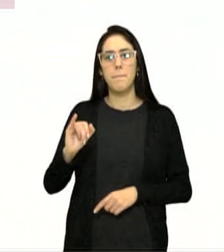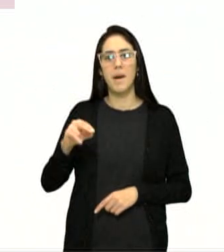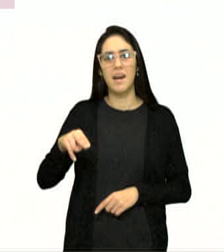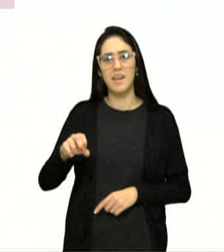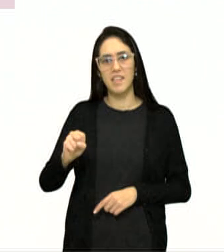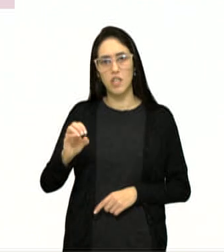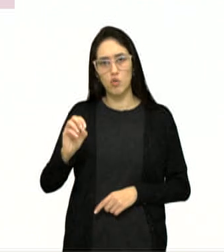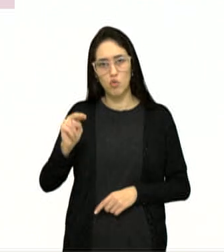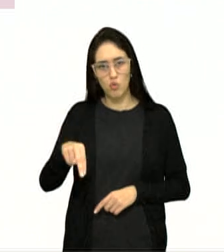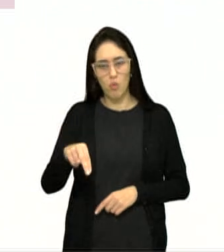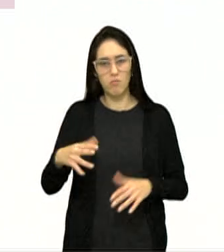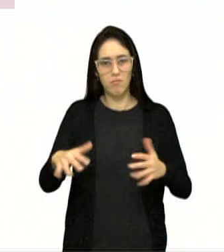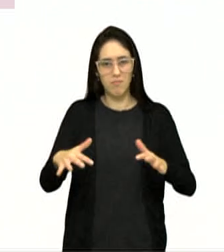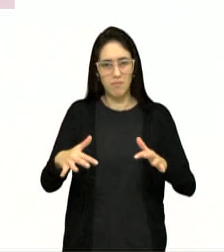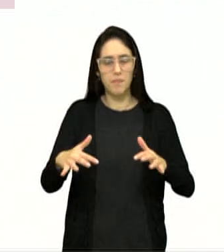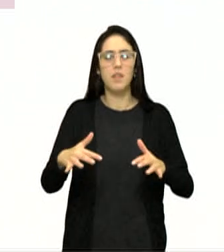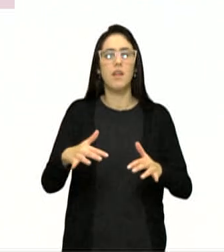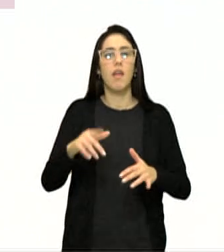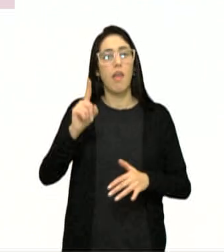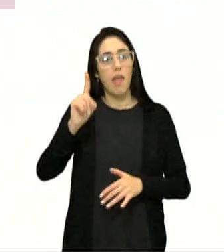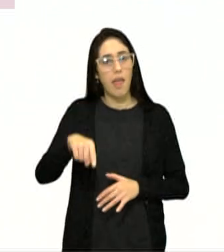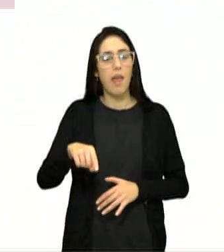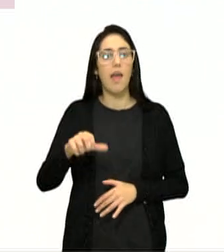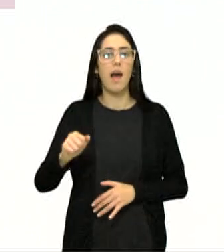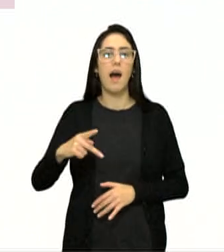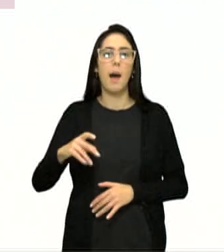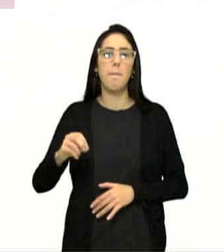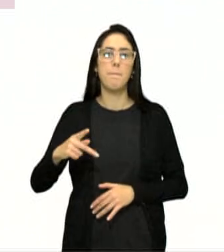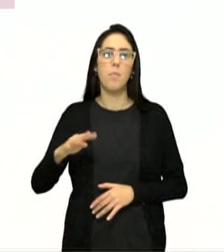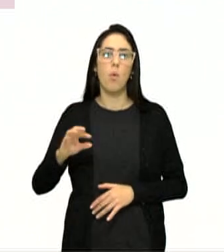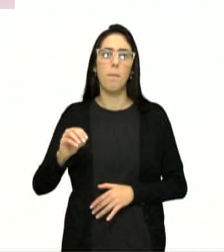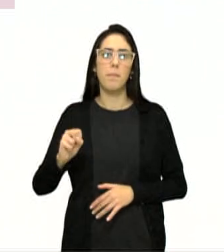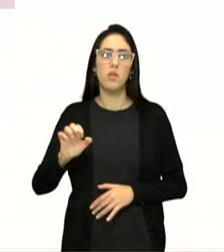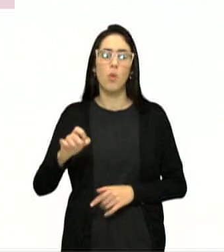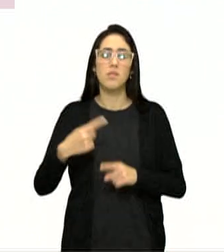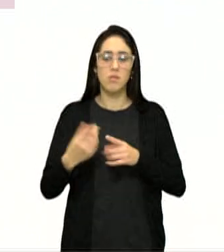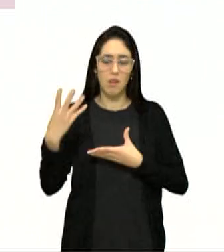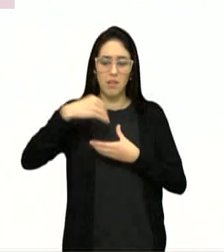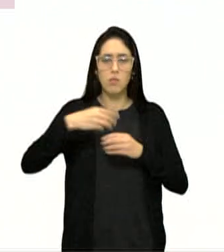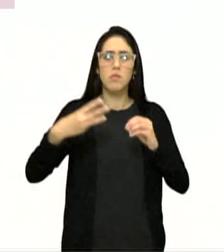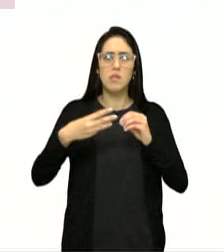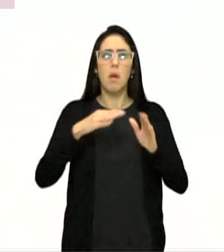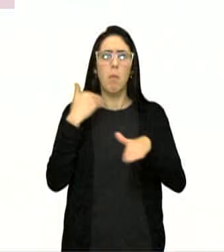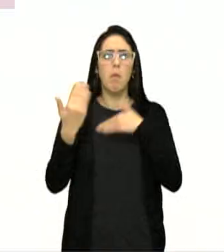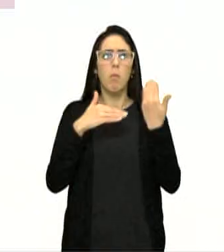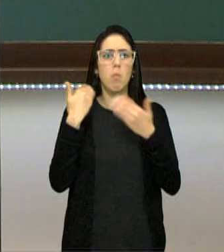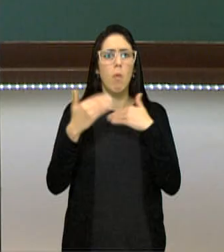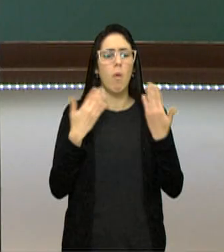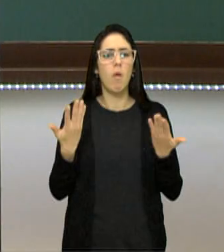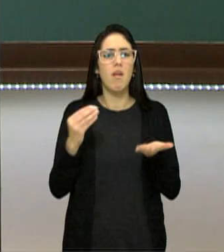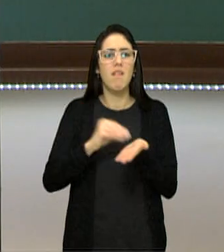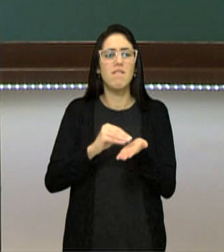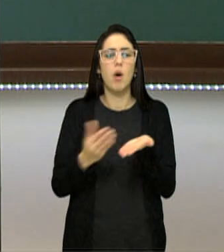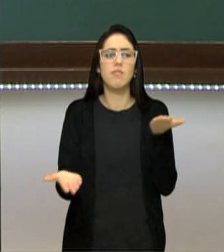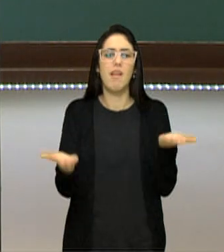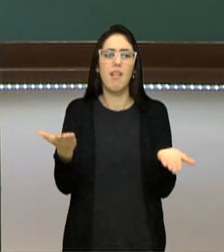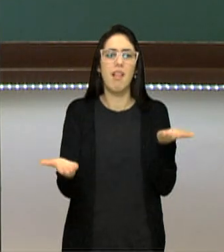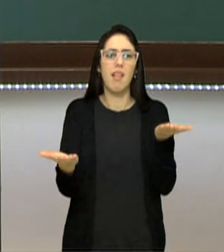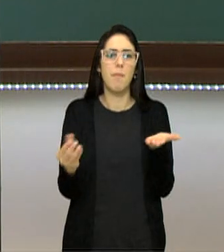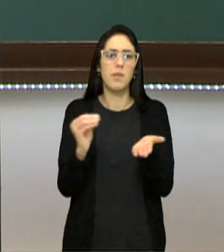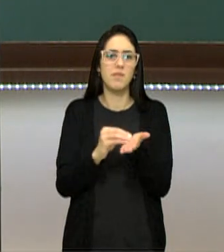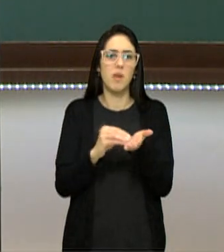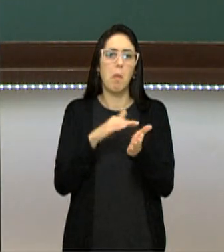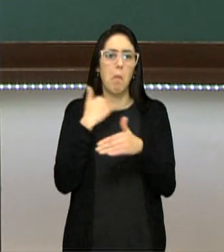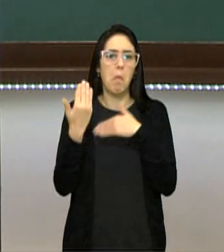são caracterizados por uma apoptose excessiva, por morte excessiva de células. Então já teve um desequilíbrio ali por alguma razão, tá,